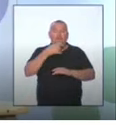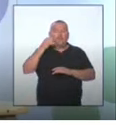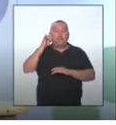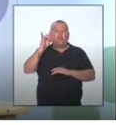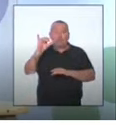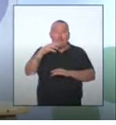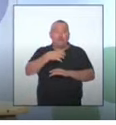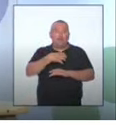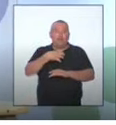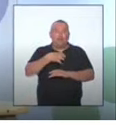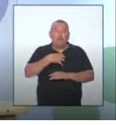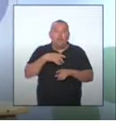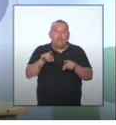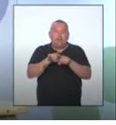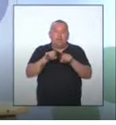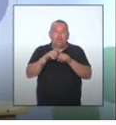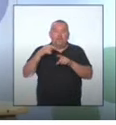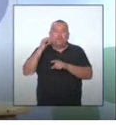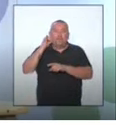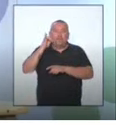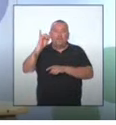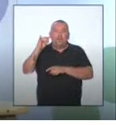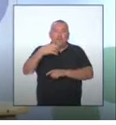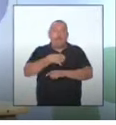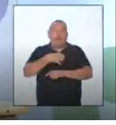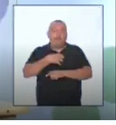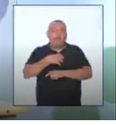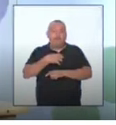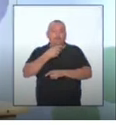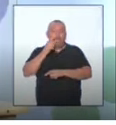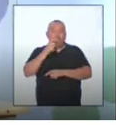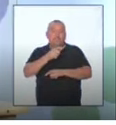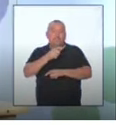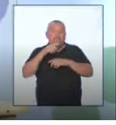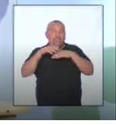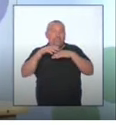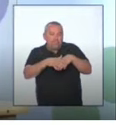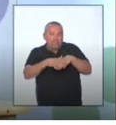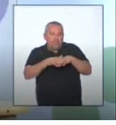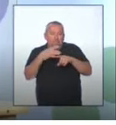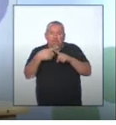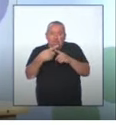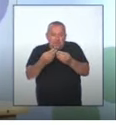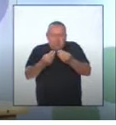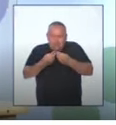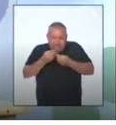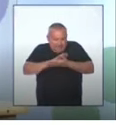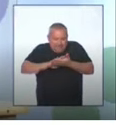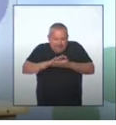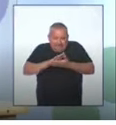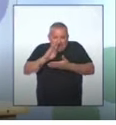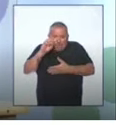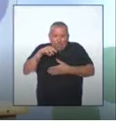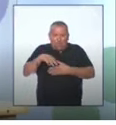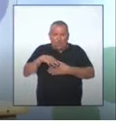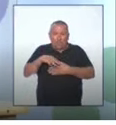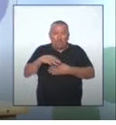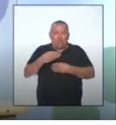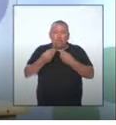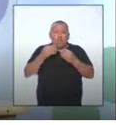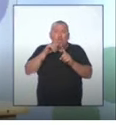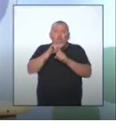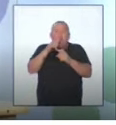essas situações, devemos evitar esse tipo de agressões, porque também não leva ninguém a nada, né? O que uma ação como